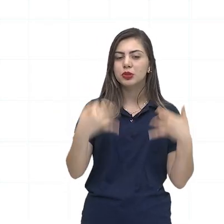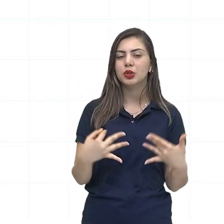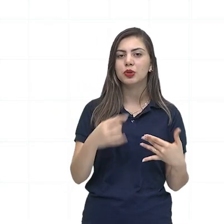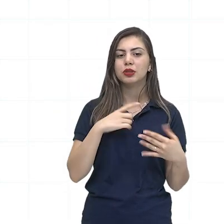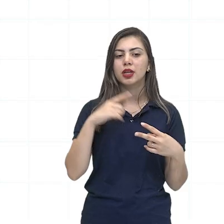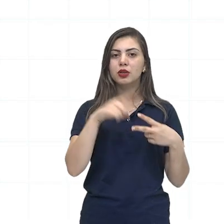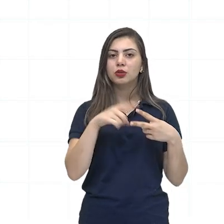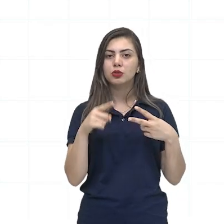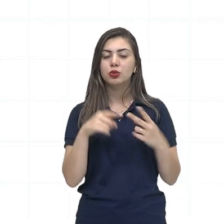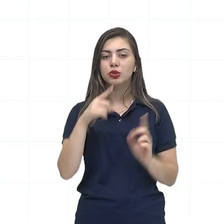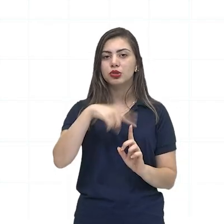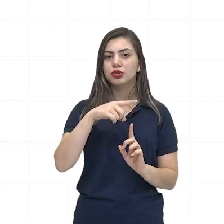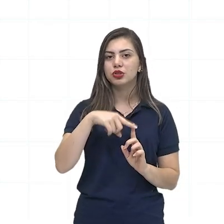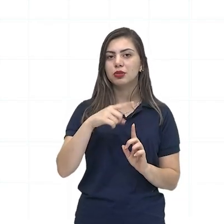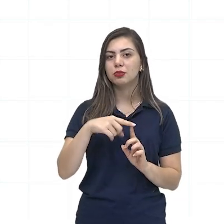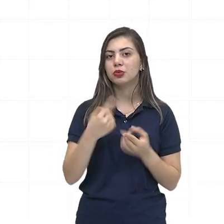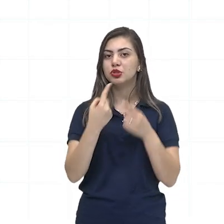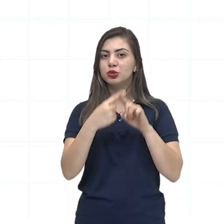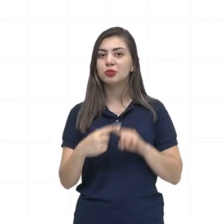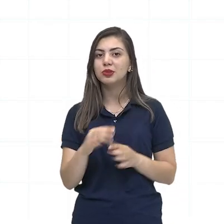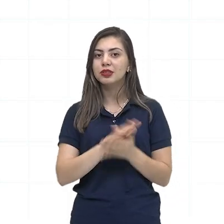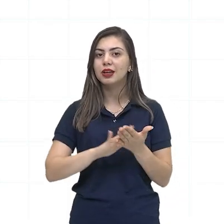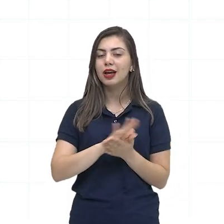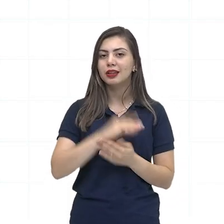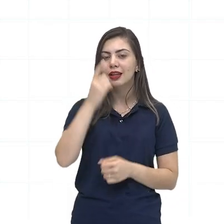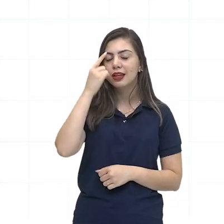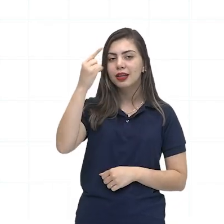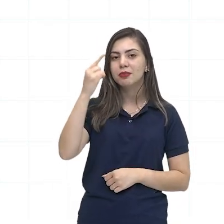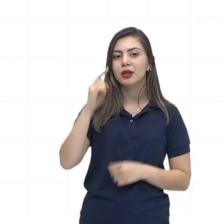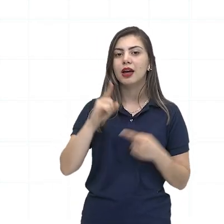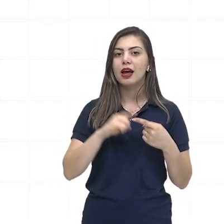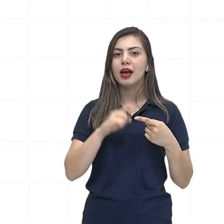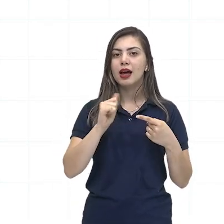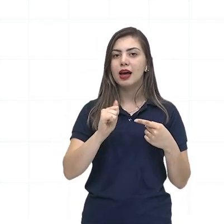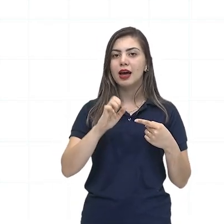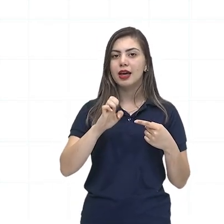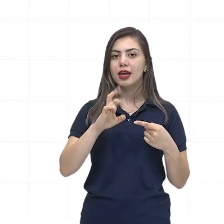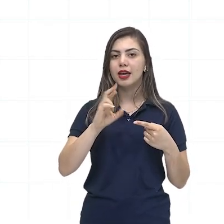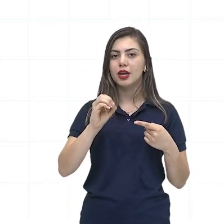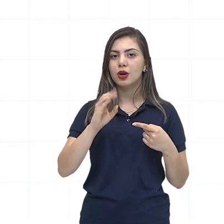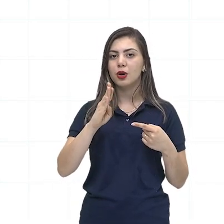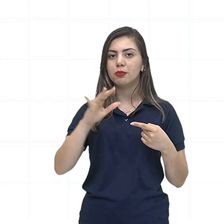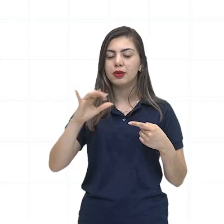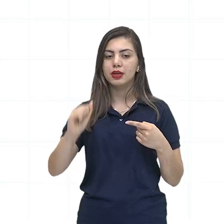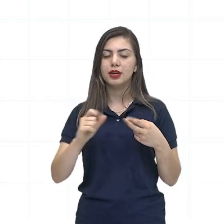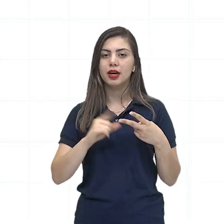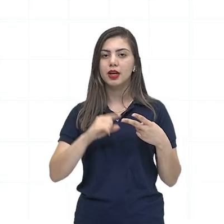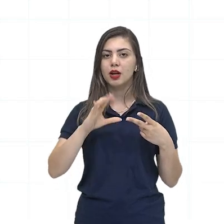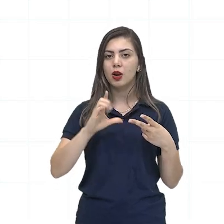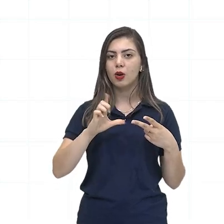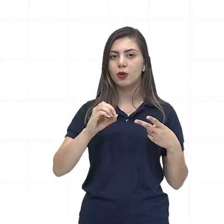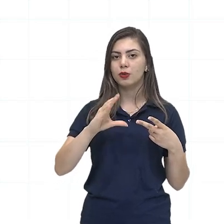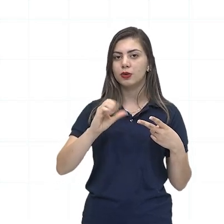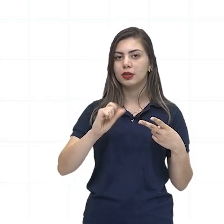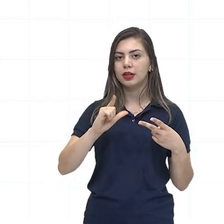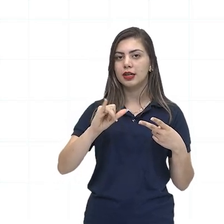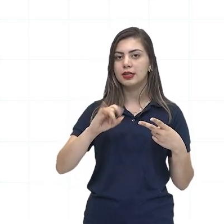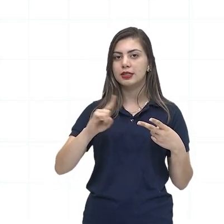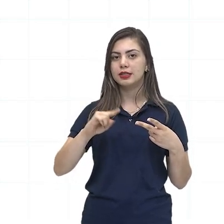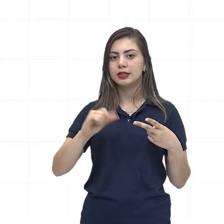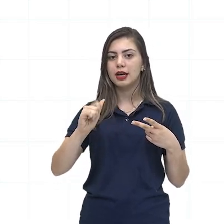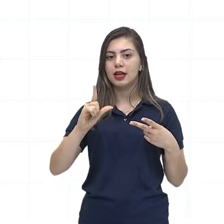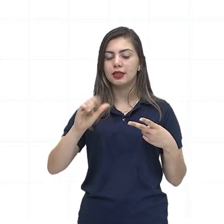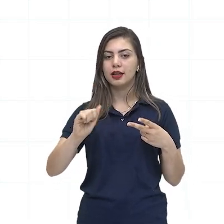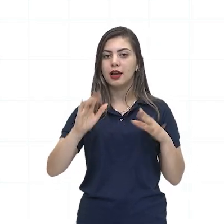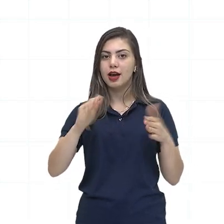sobre dois tipos de ginástica não competitiva, que é a ginástica aeróbica e a ginástica localizada. Então, vamos lá para